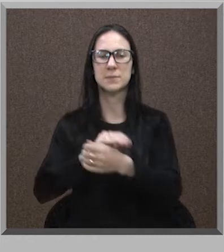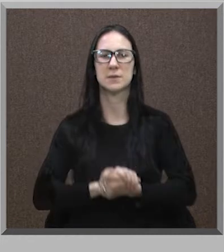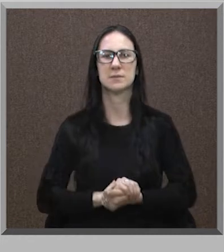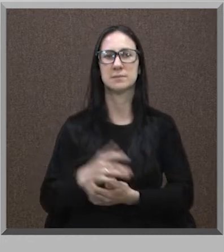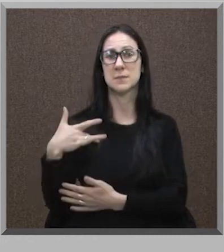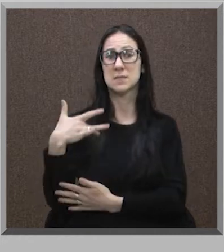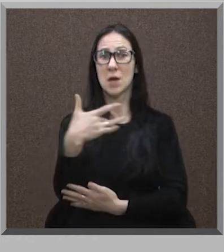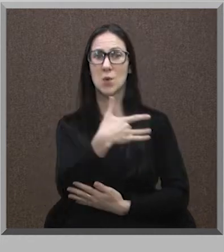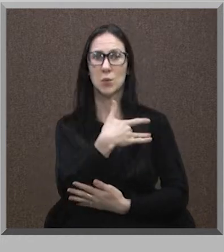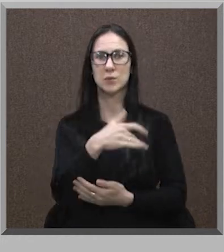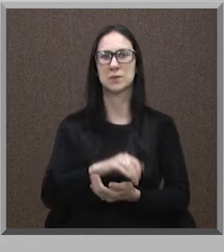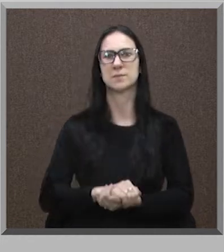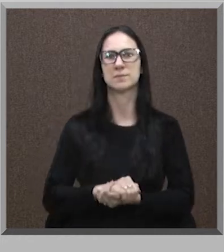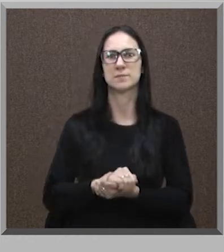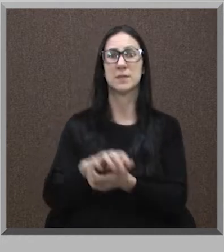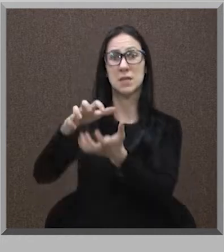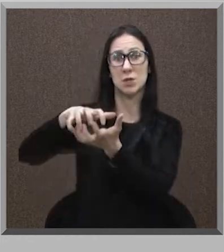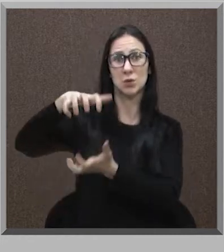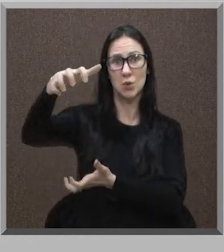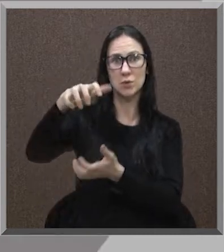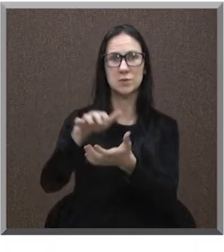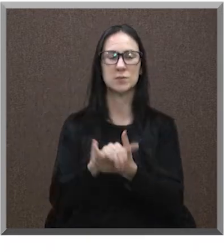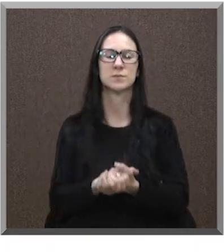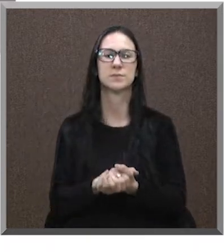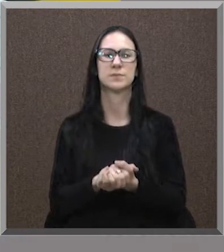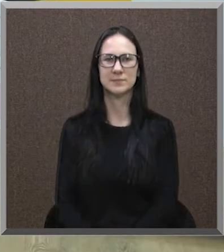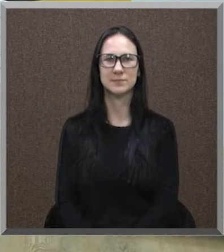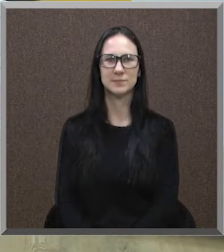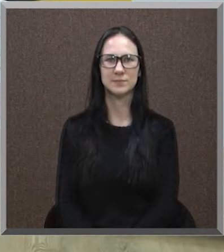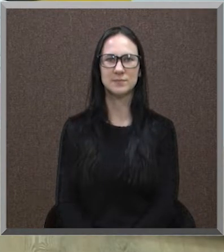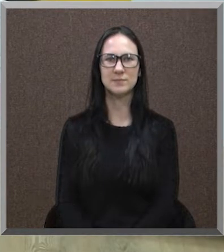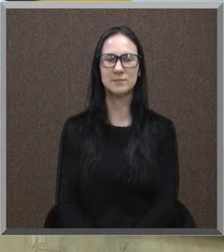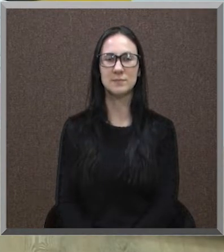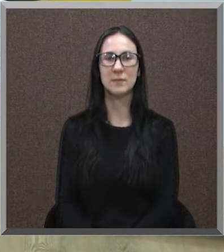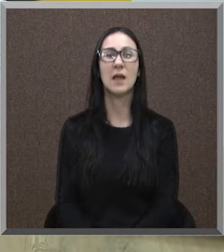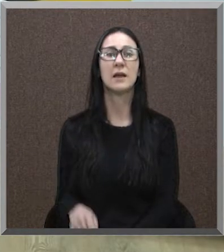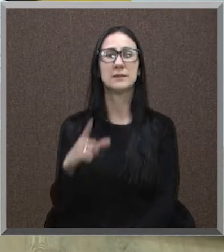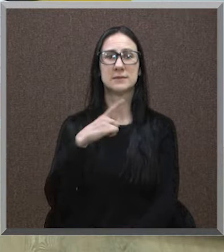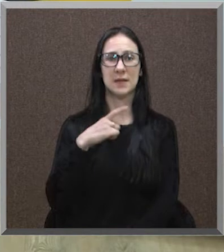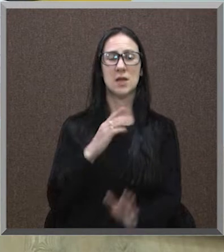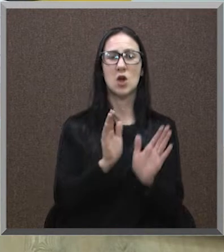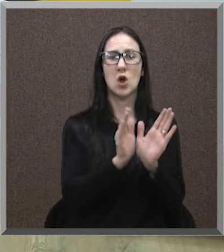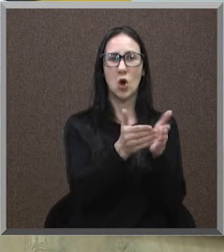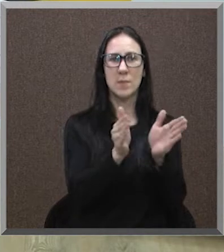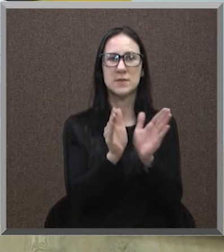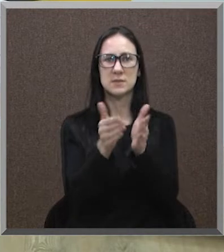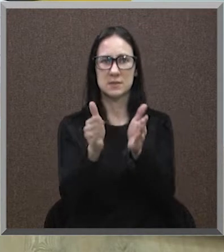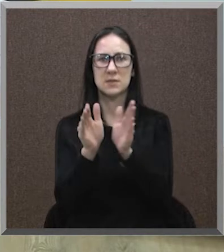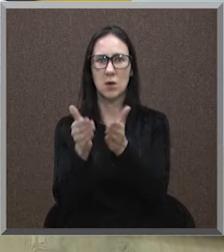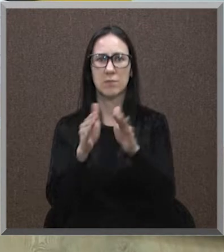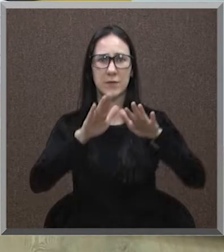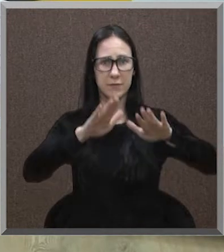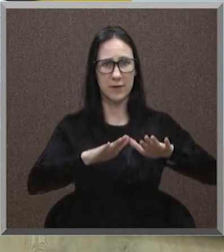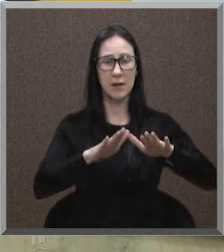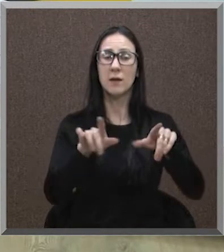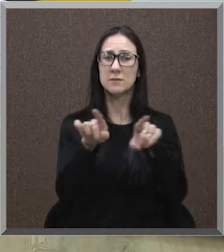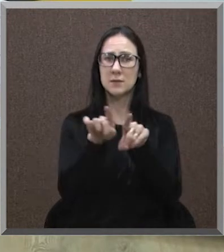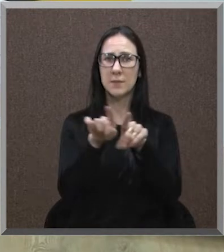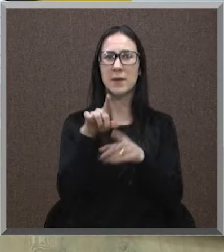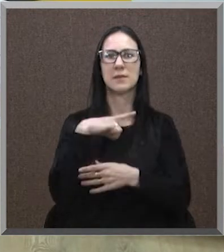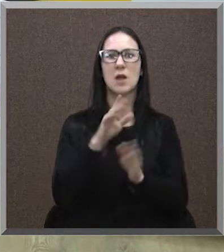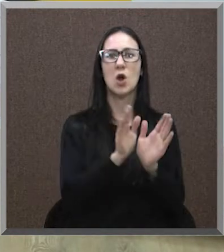do Idoso e Comissão de Segurança Pública. Além das comissões permanentes, também existem as